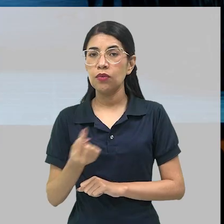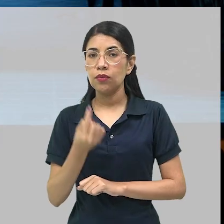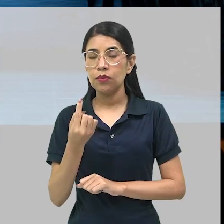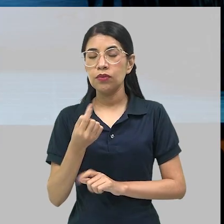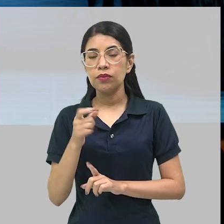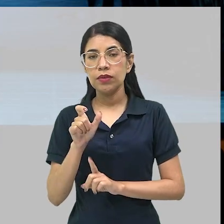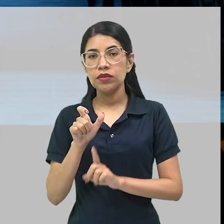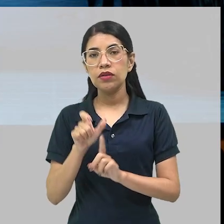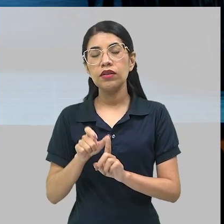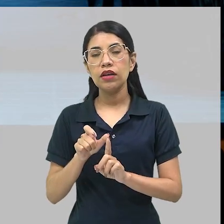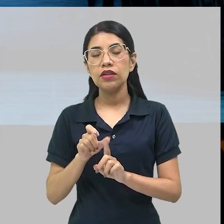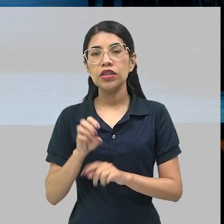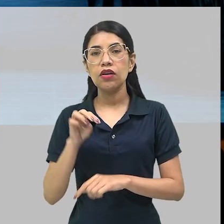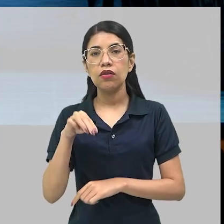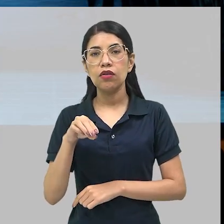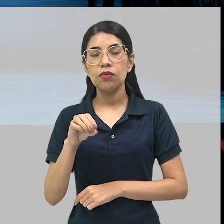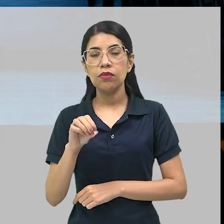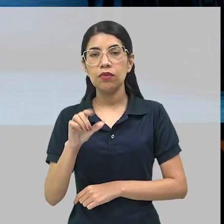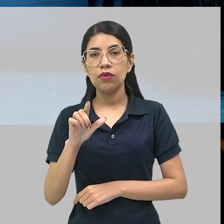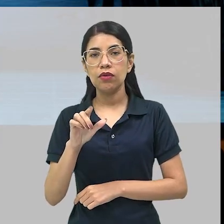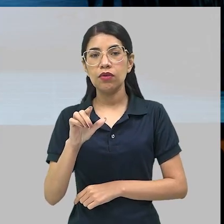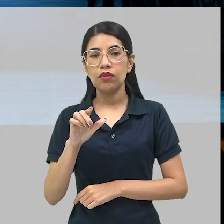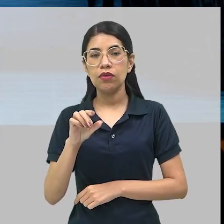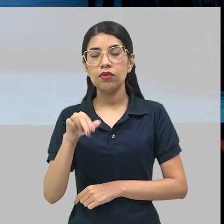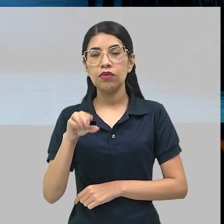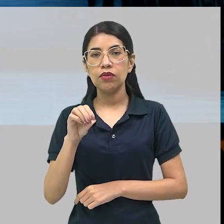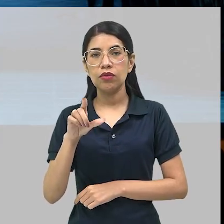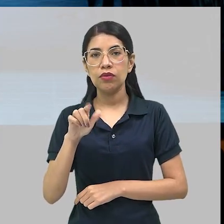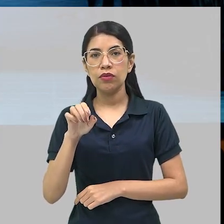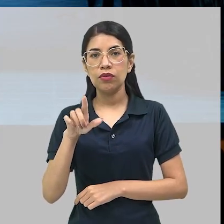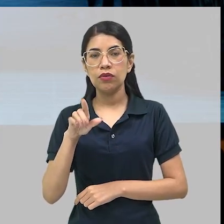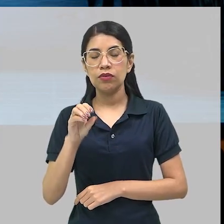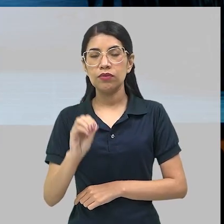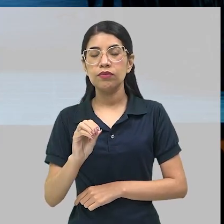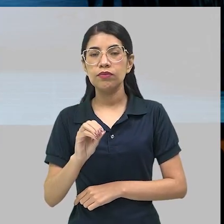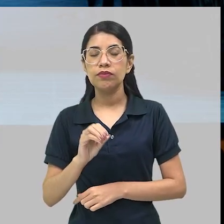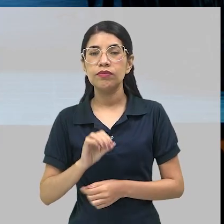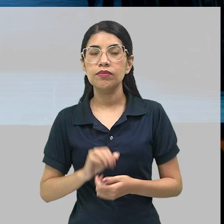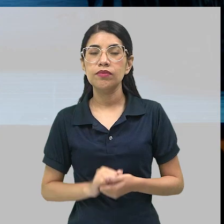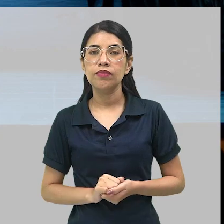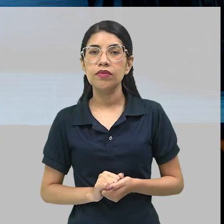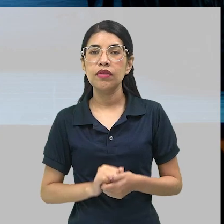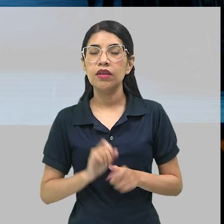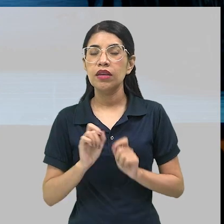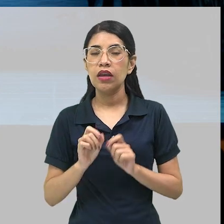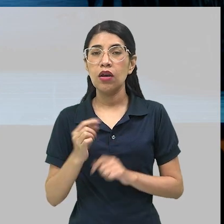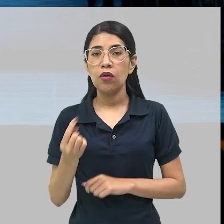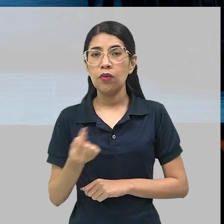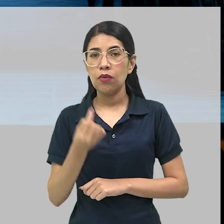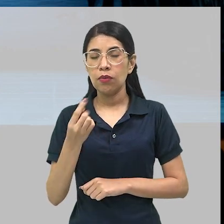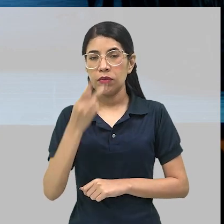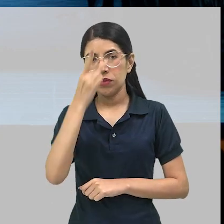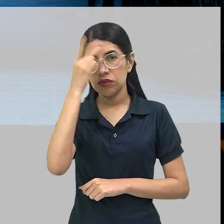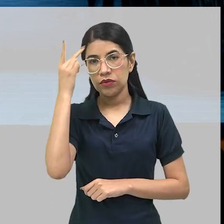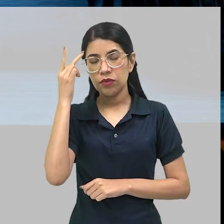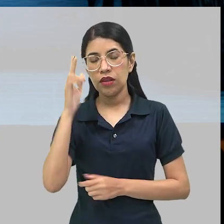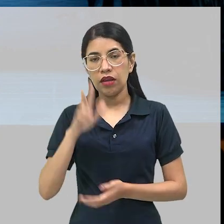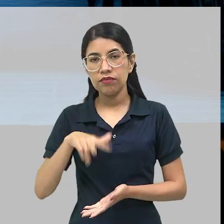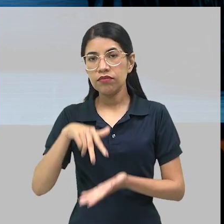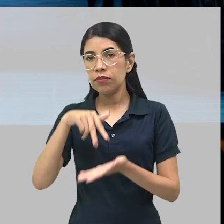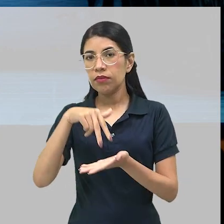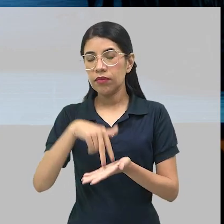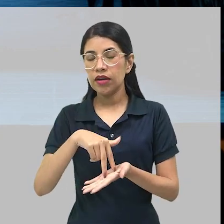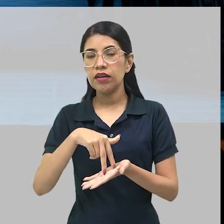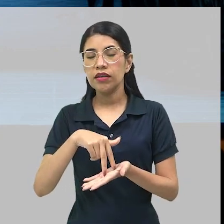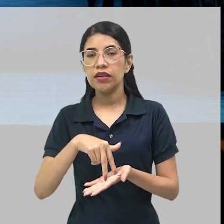cena. Aqui vamos chamar de monólogo. É exatamente isso. Uma pessoa na cena